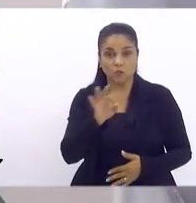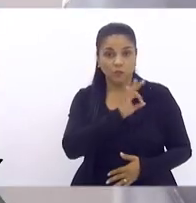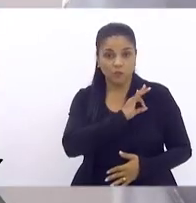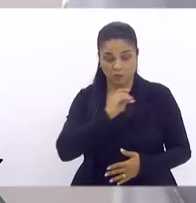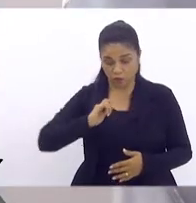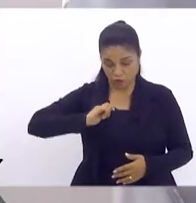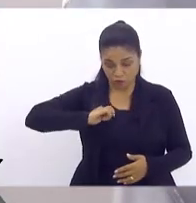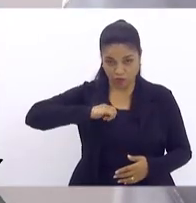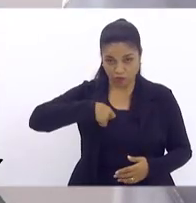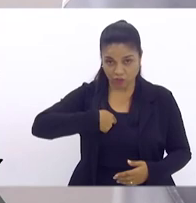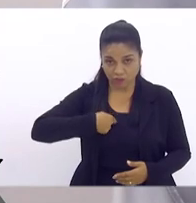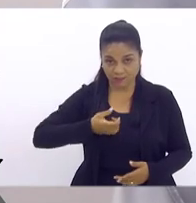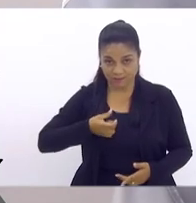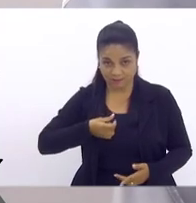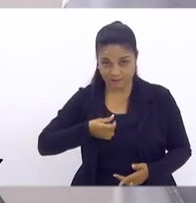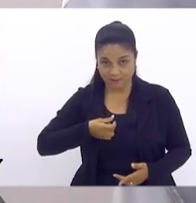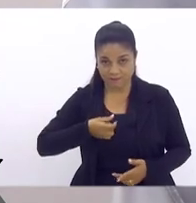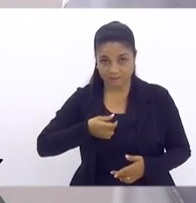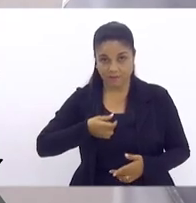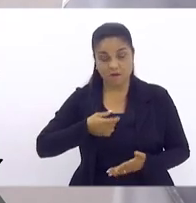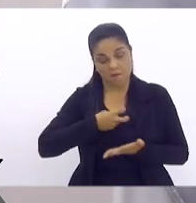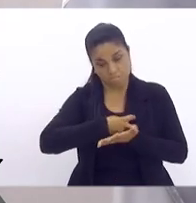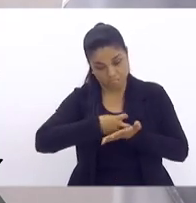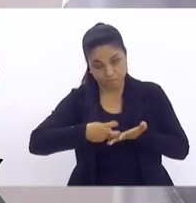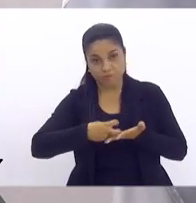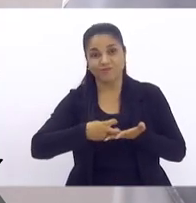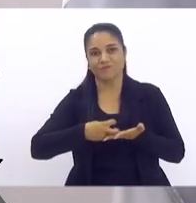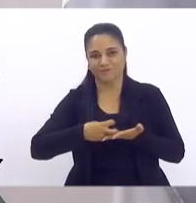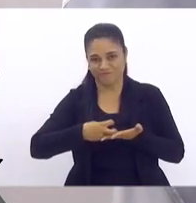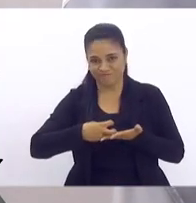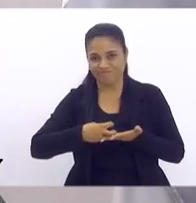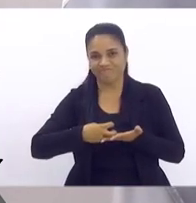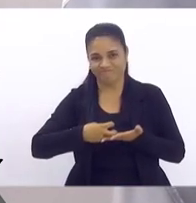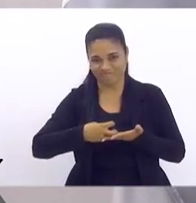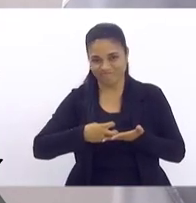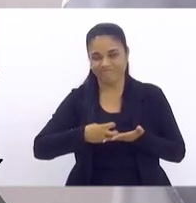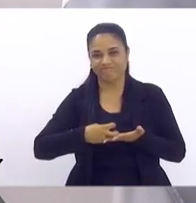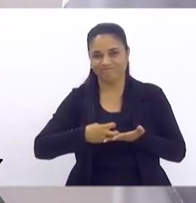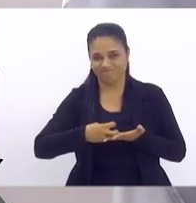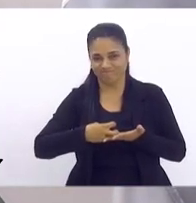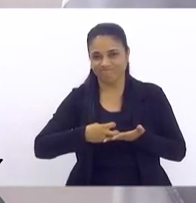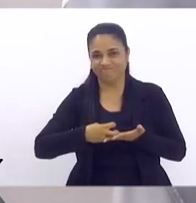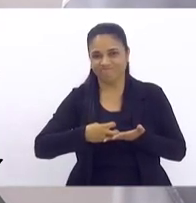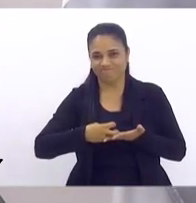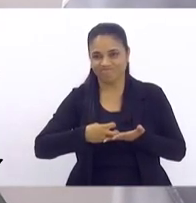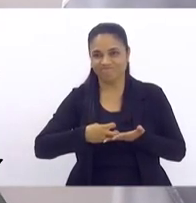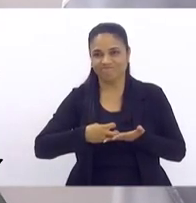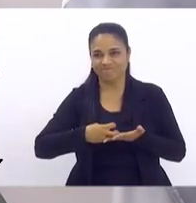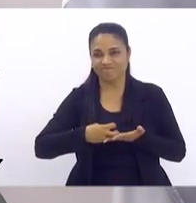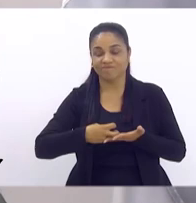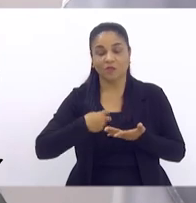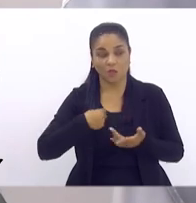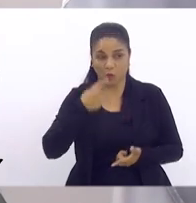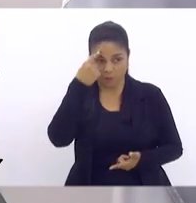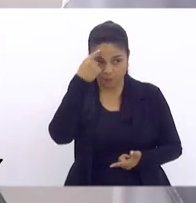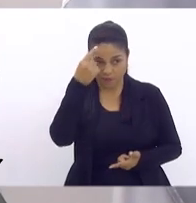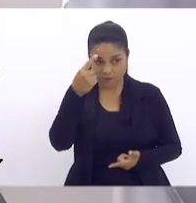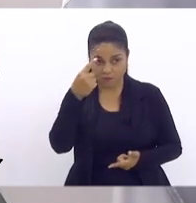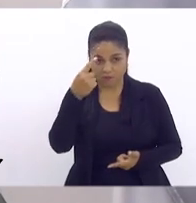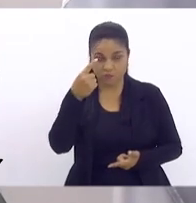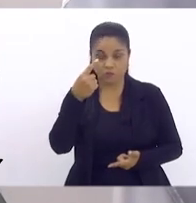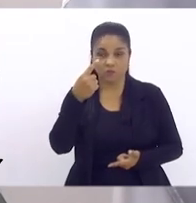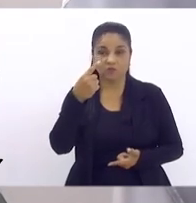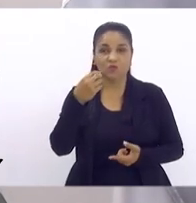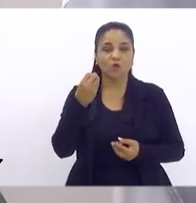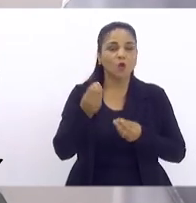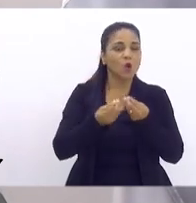câmera ele é punido Então acho que assim tem que ter uma eu penso sei